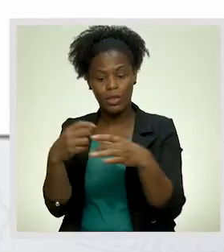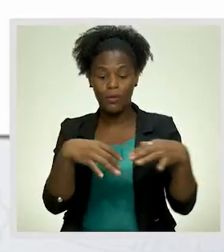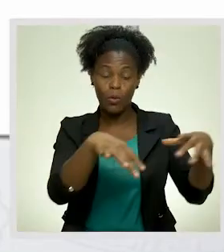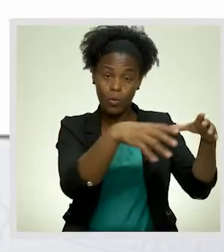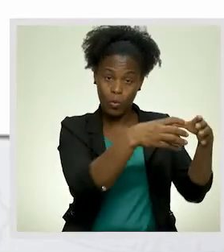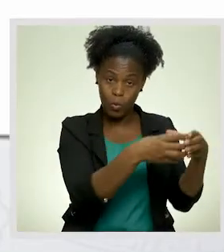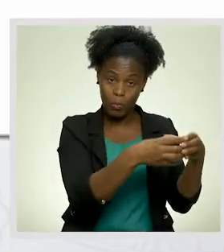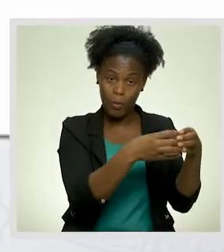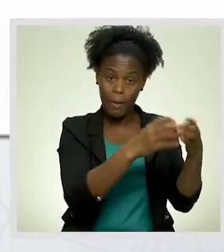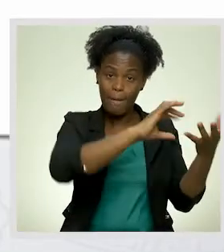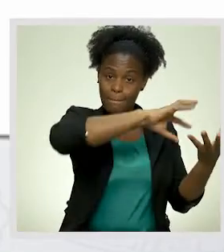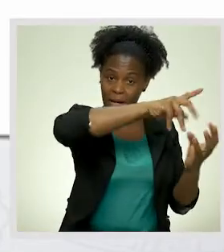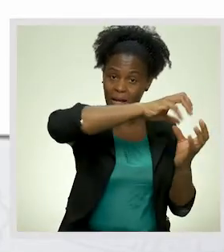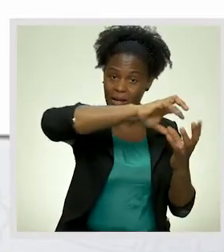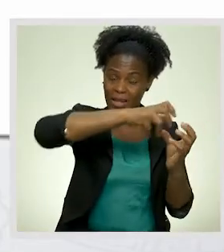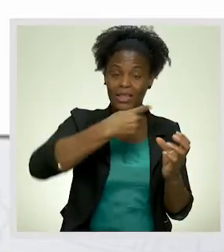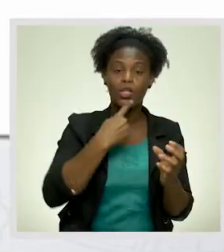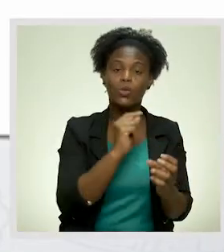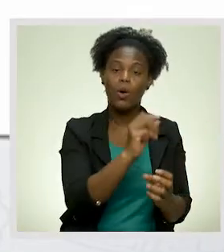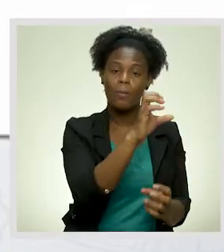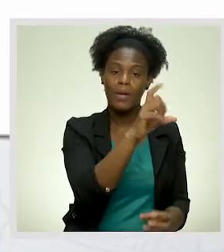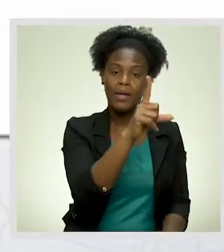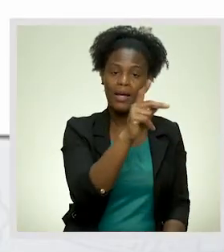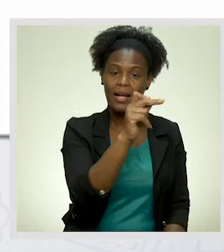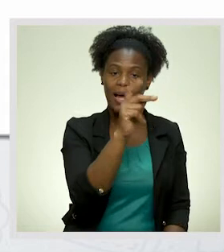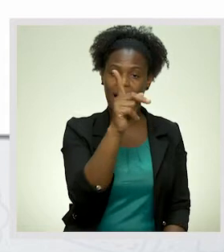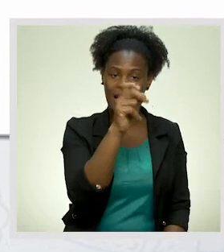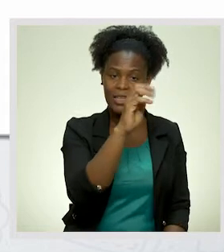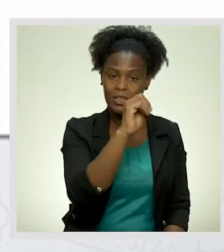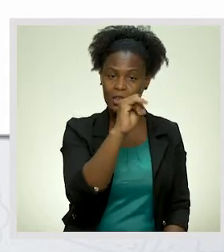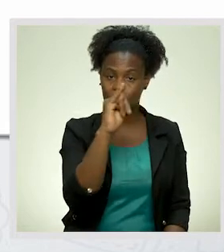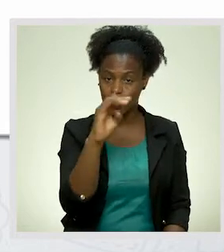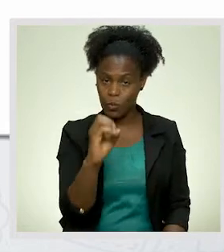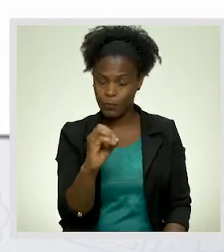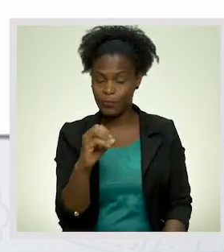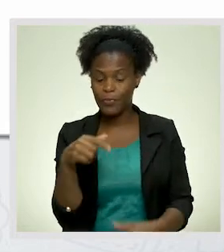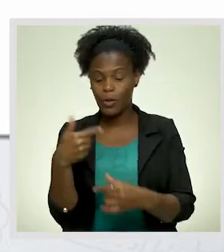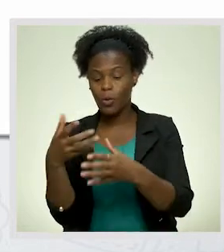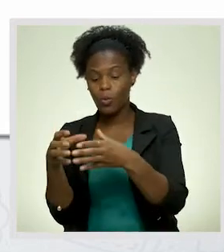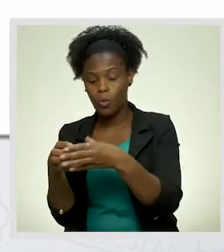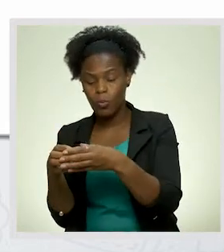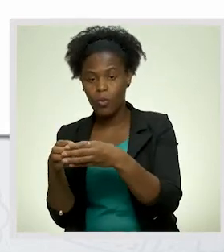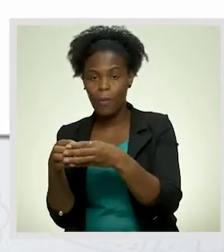planetas clássicos e temos o grupo dos planetas anões.